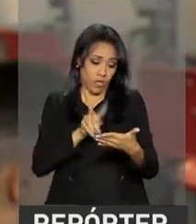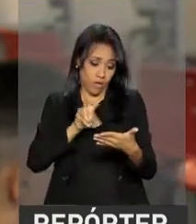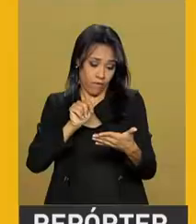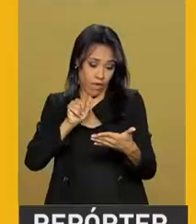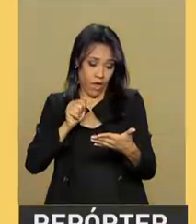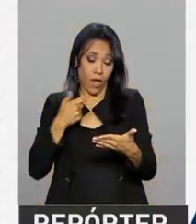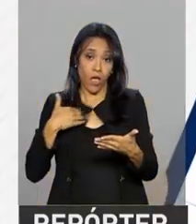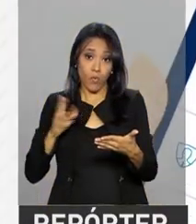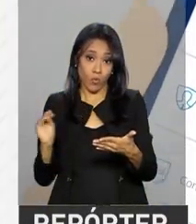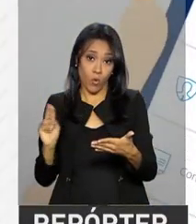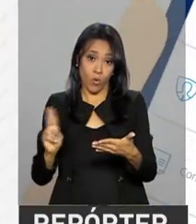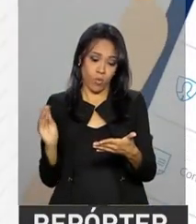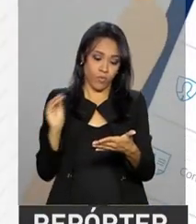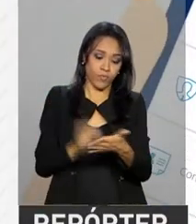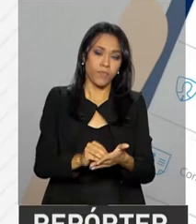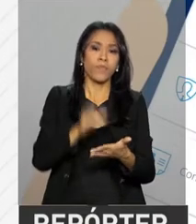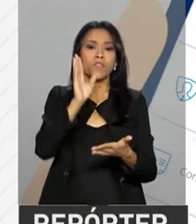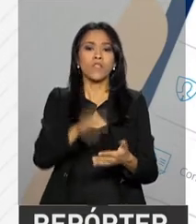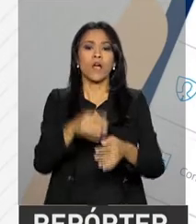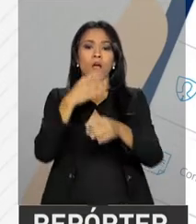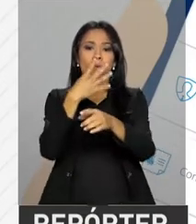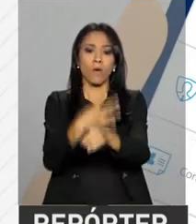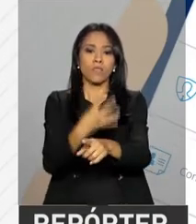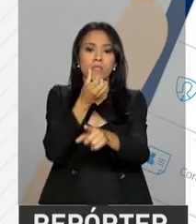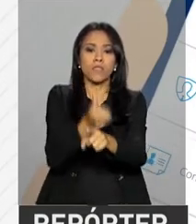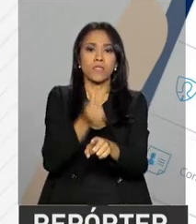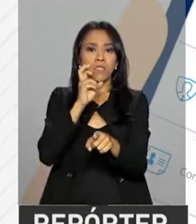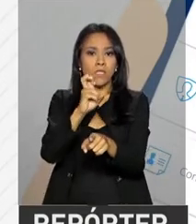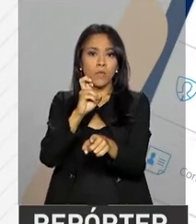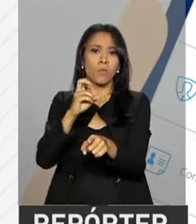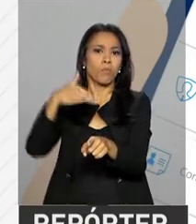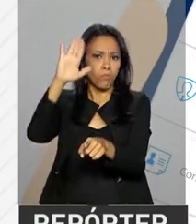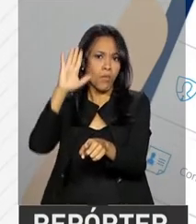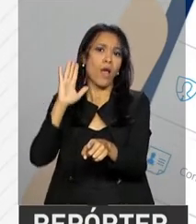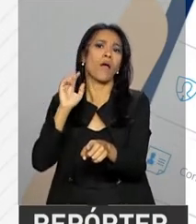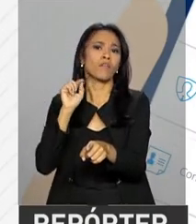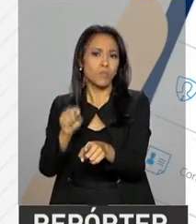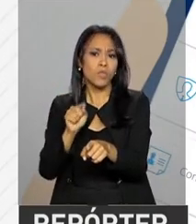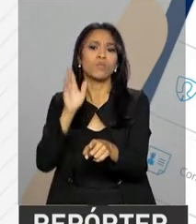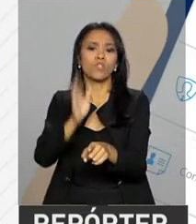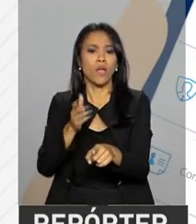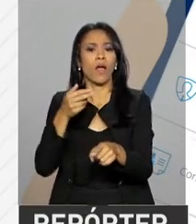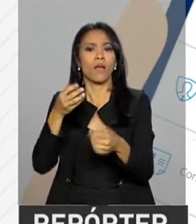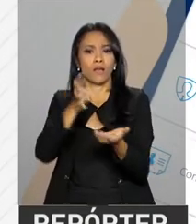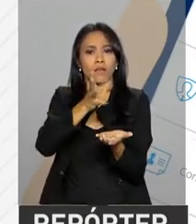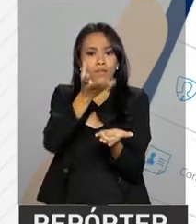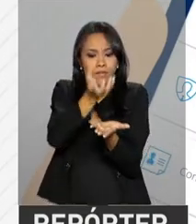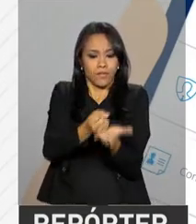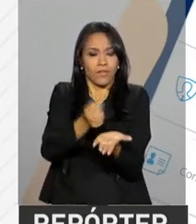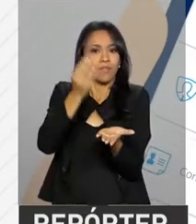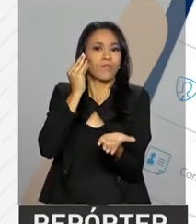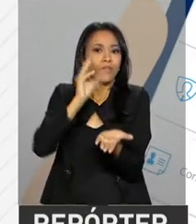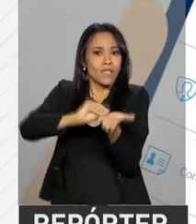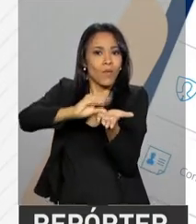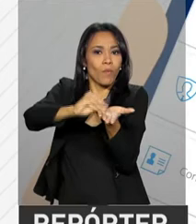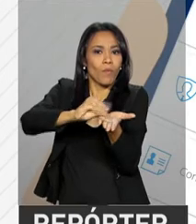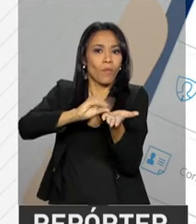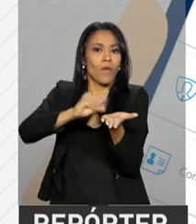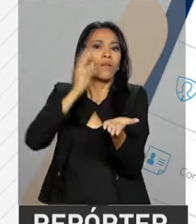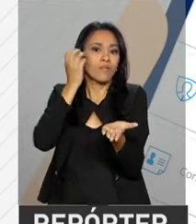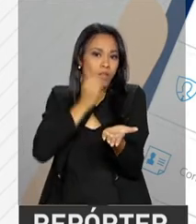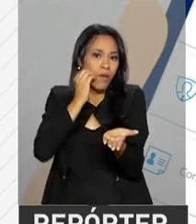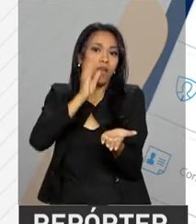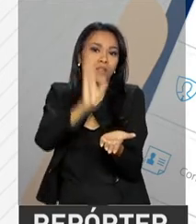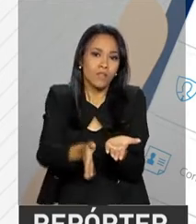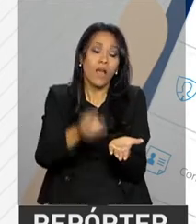próprio celular até agora mais de 460 mil cidadãos já instalaram se fácil quase 90 mil trabalhadores já foram